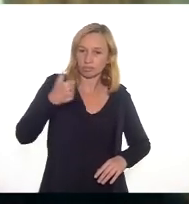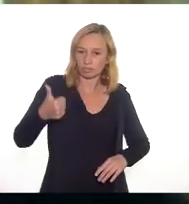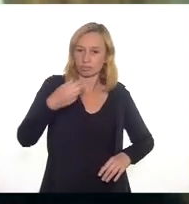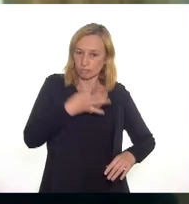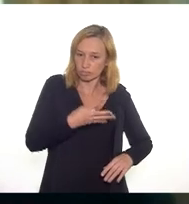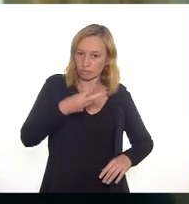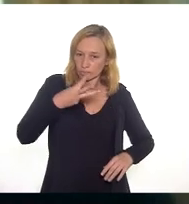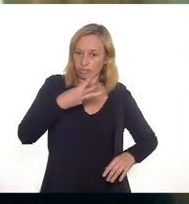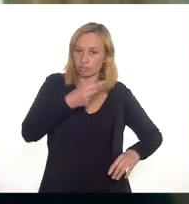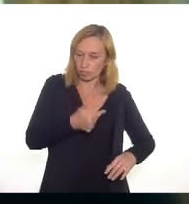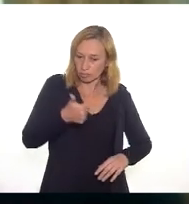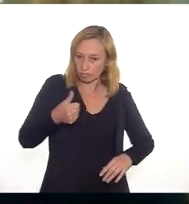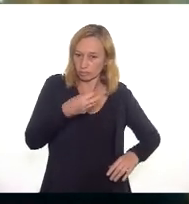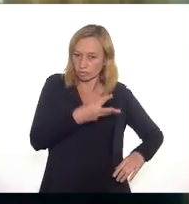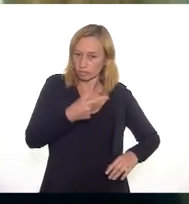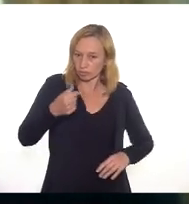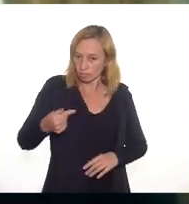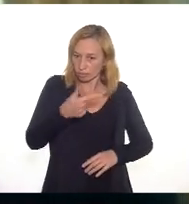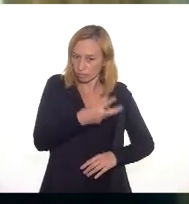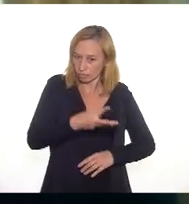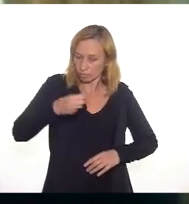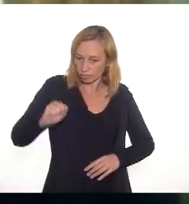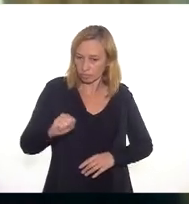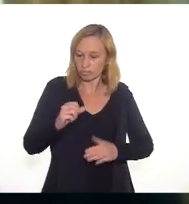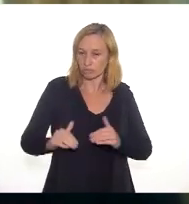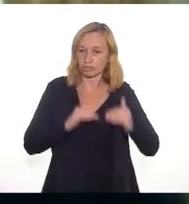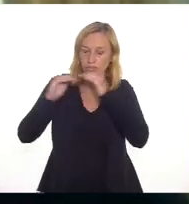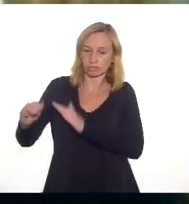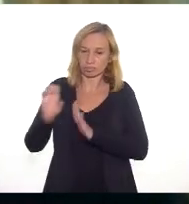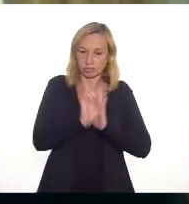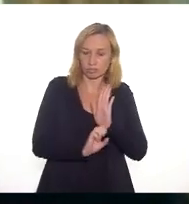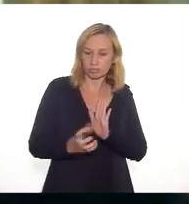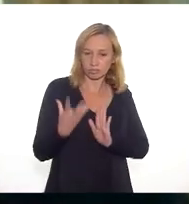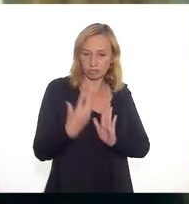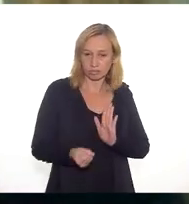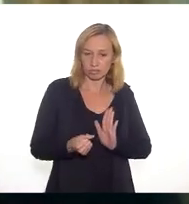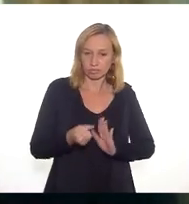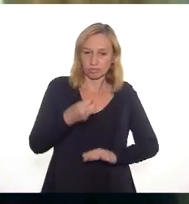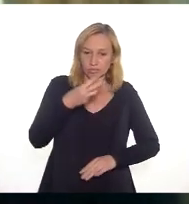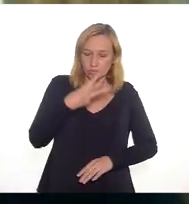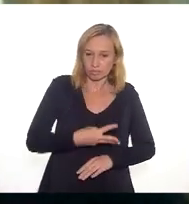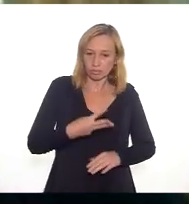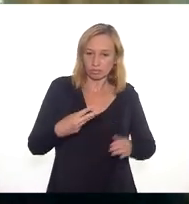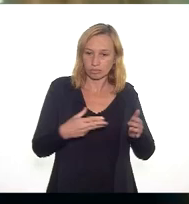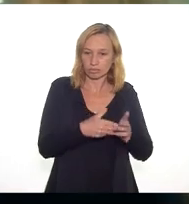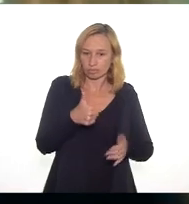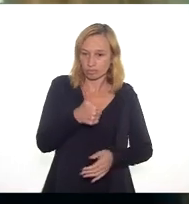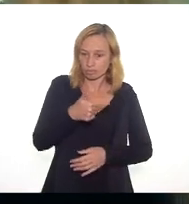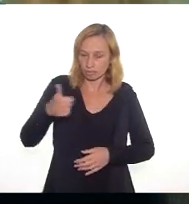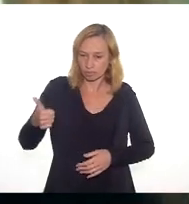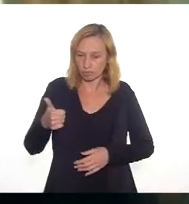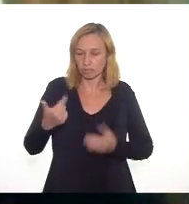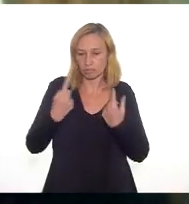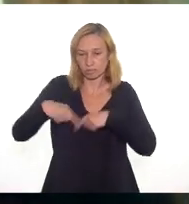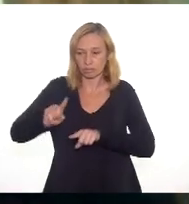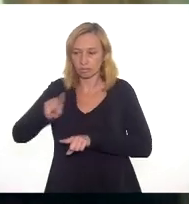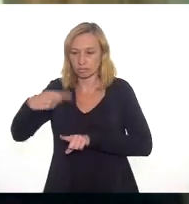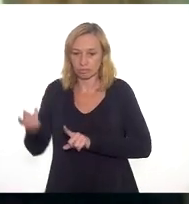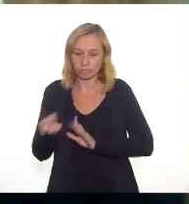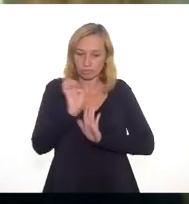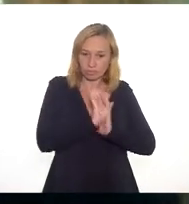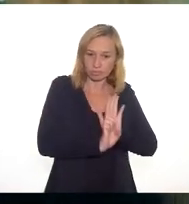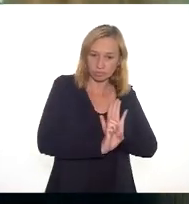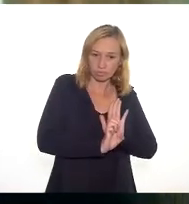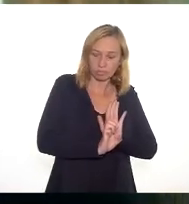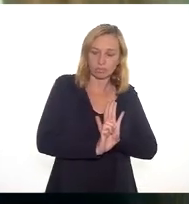32, 37 e 38. Favorável com subemenda aglutinativa às emendas 6 e 21. Contrário às demais